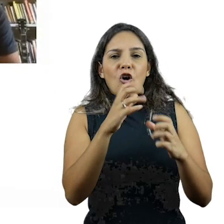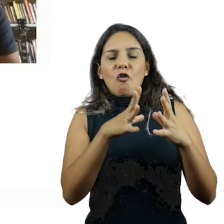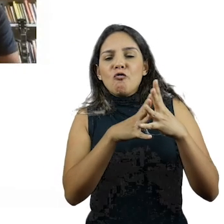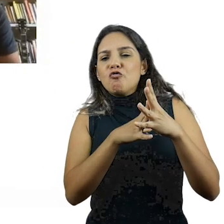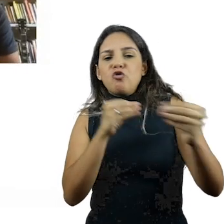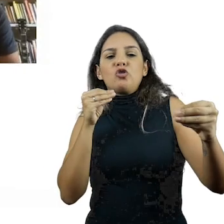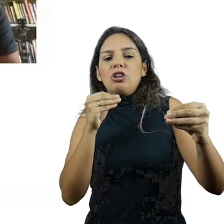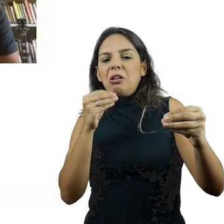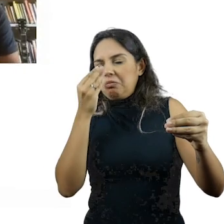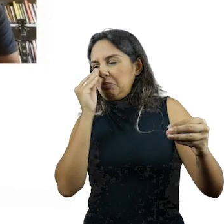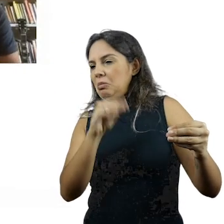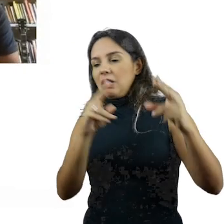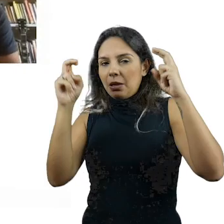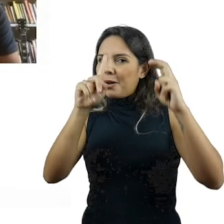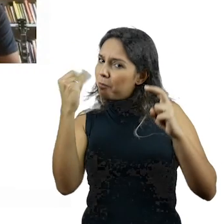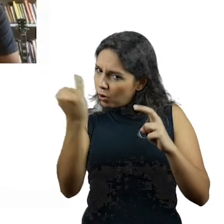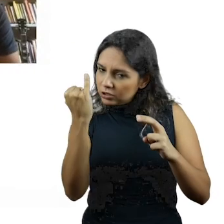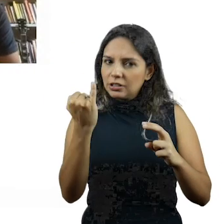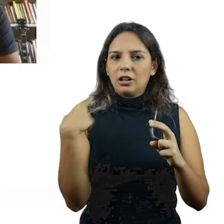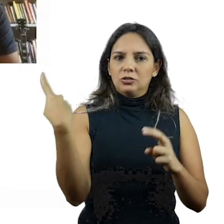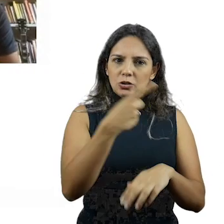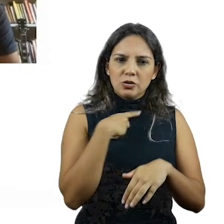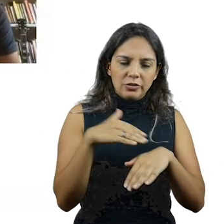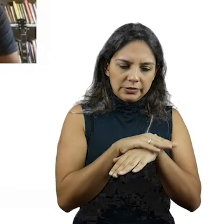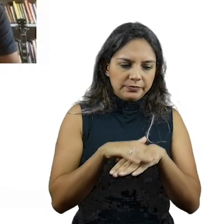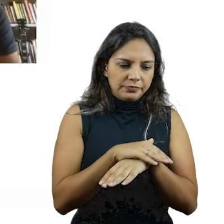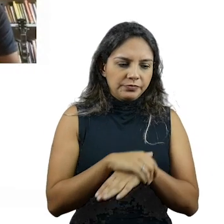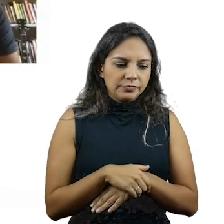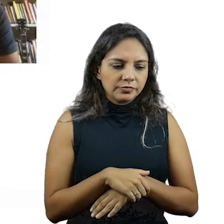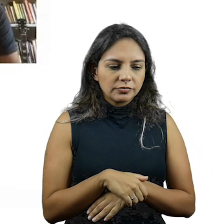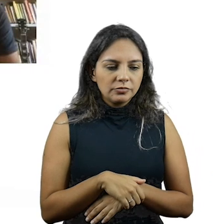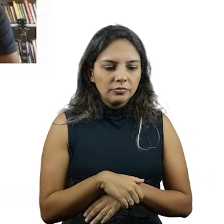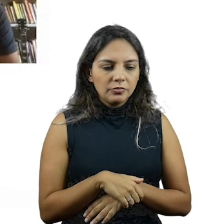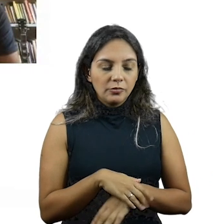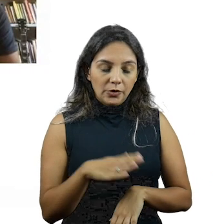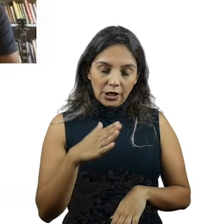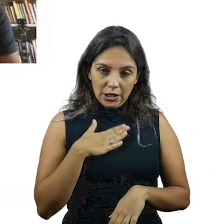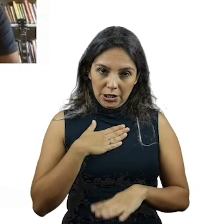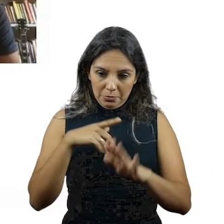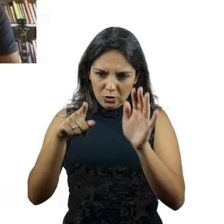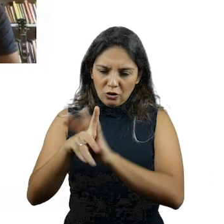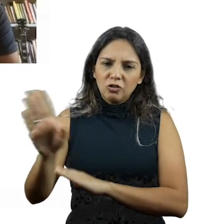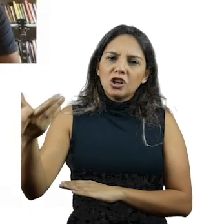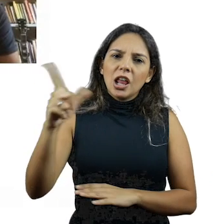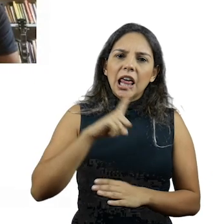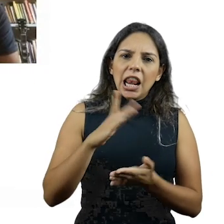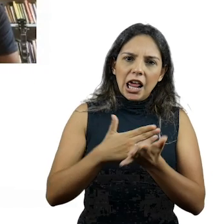fugir dele, né? Então, legal, viu? Você já teve algum personagem que suicidou, Tom?